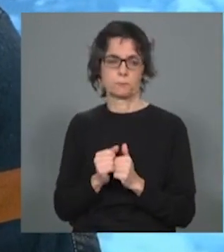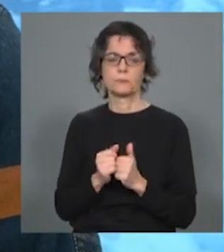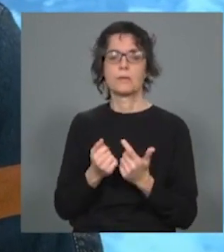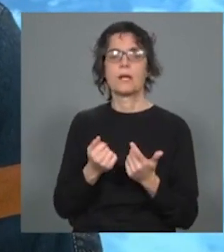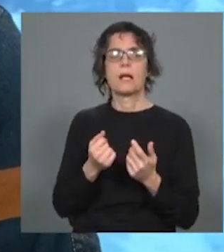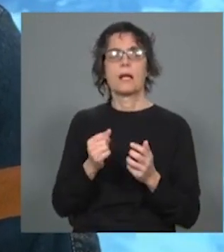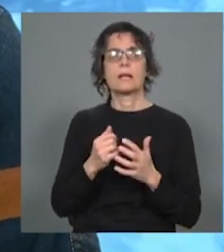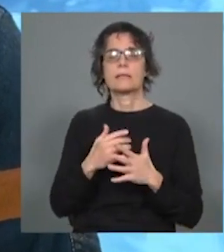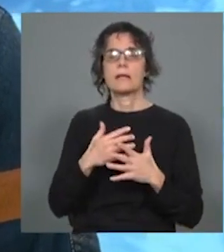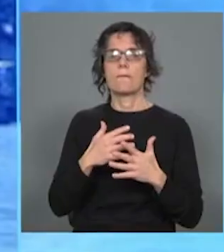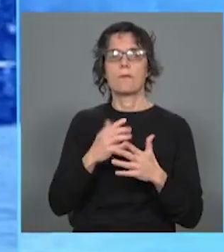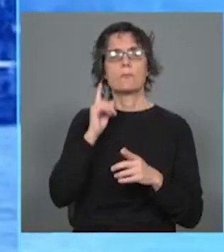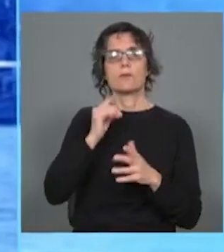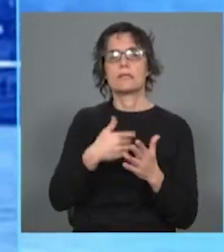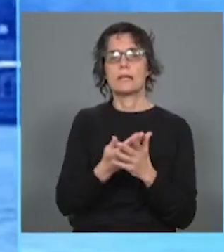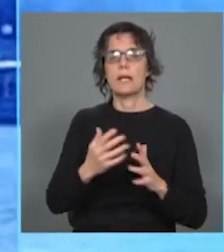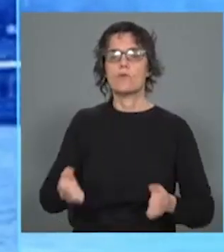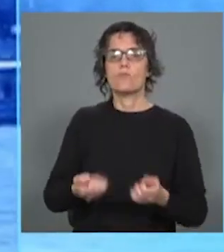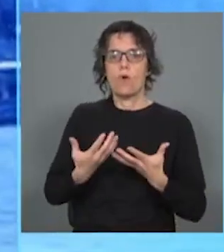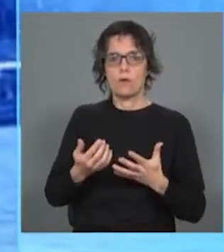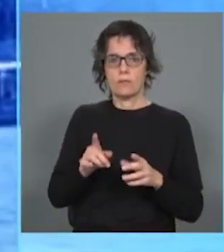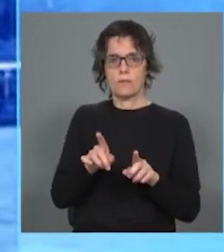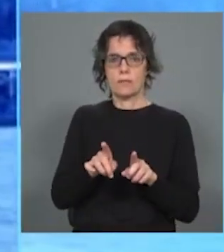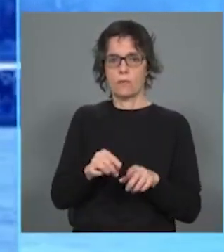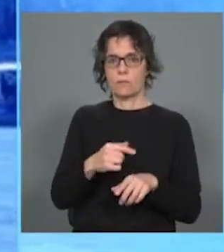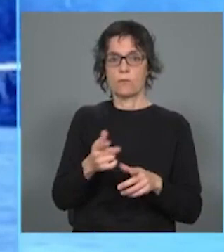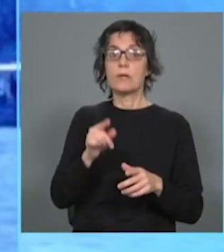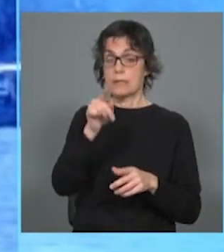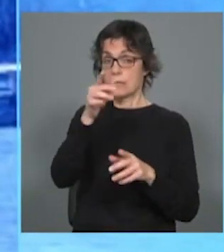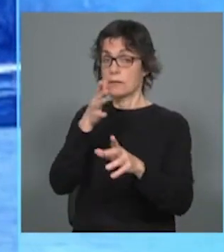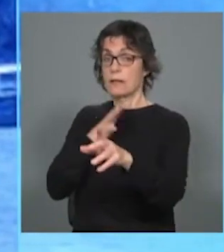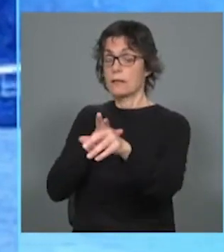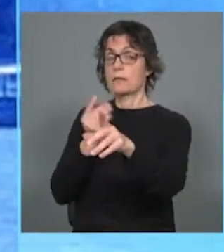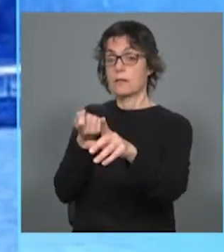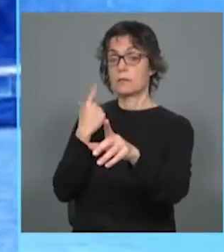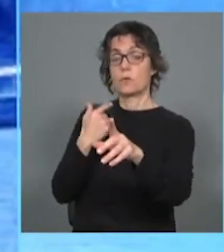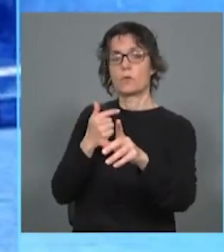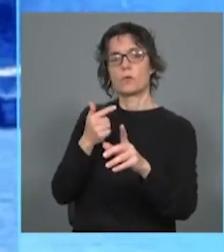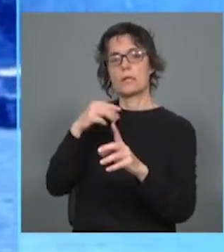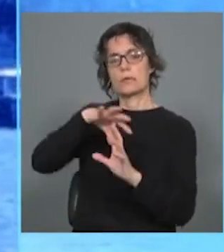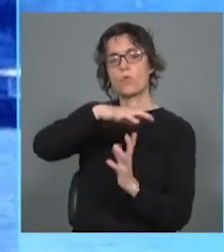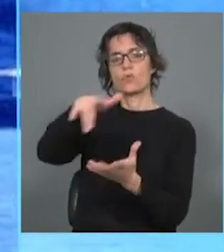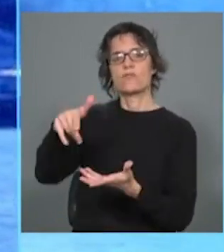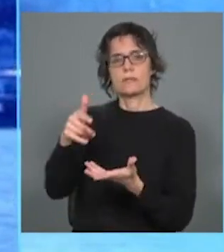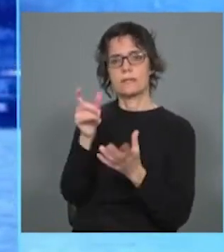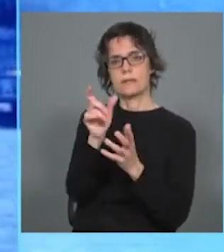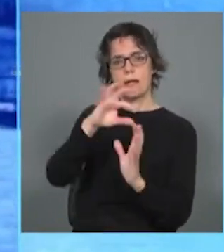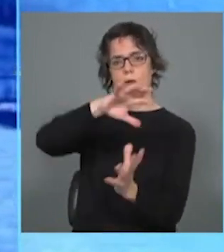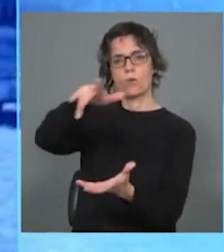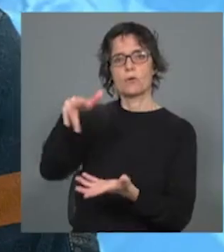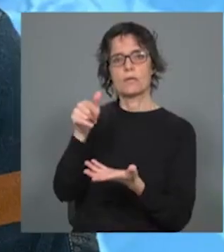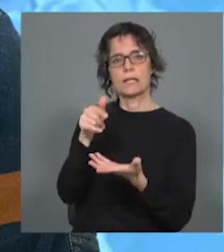salvação. Estava a pensar precisamente nessa afirmação da universalidade a partir dos detalhes, como referia agora, não